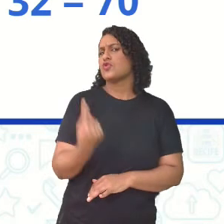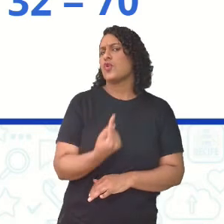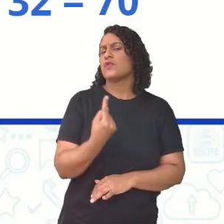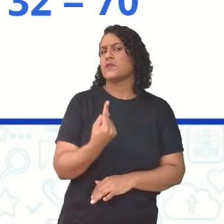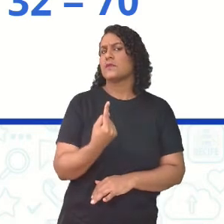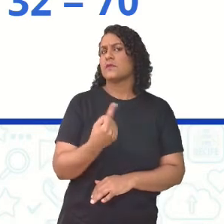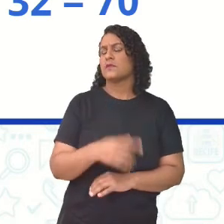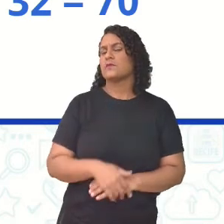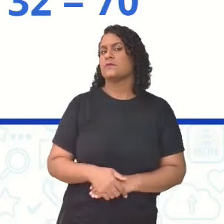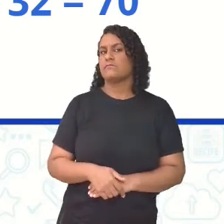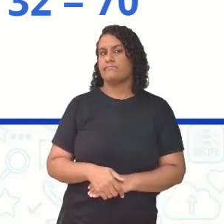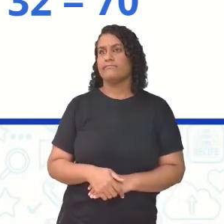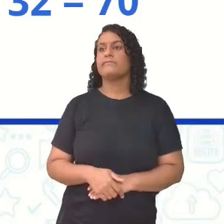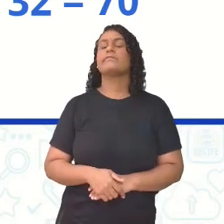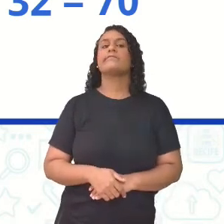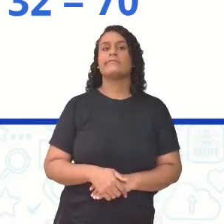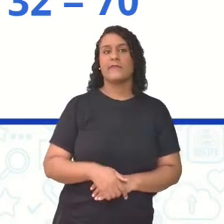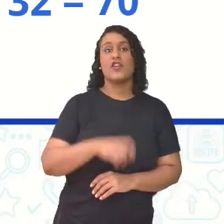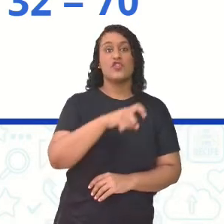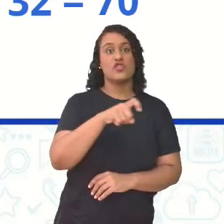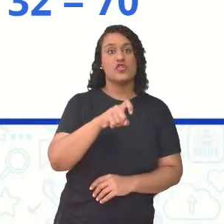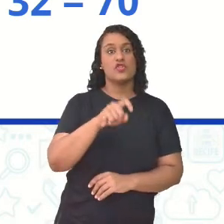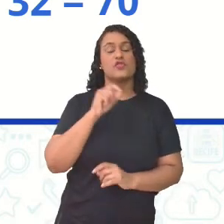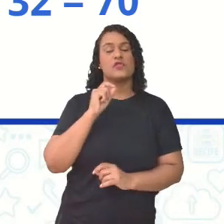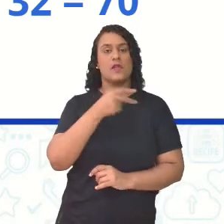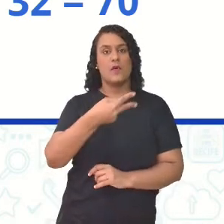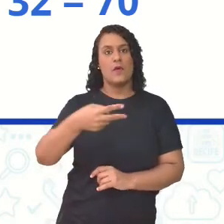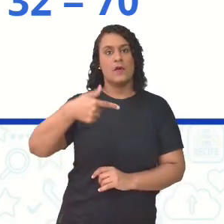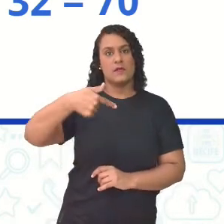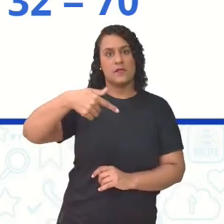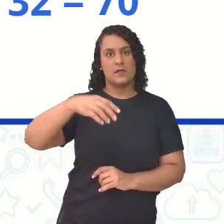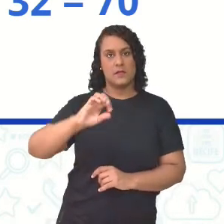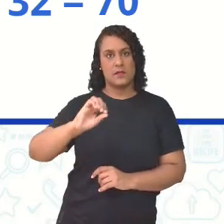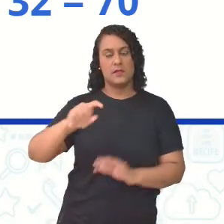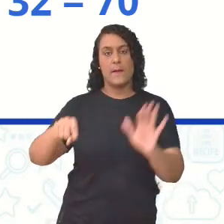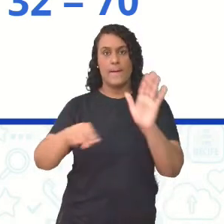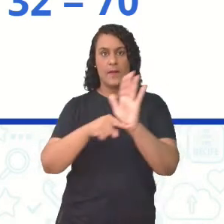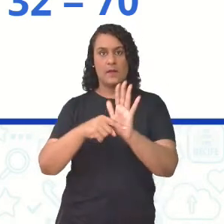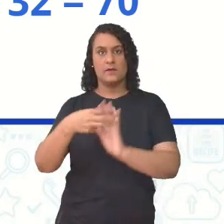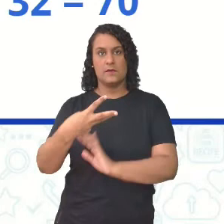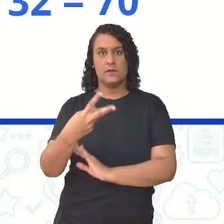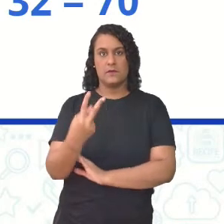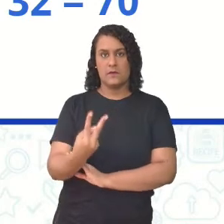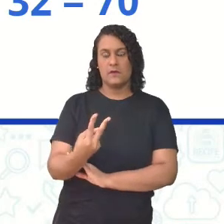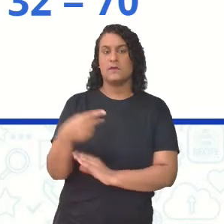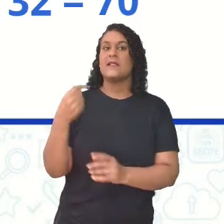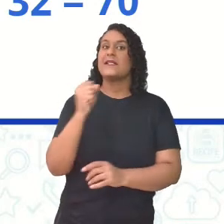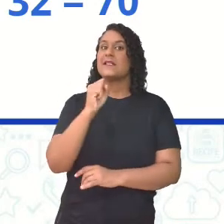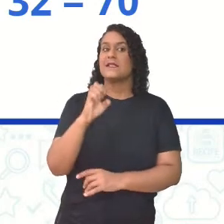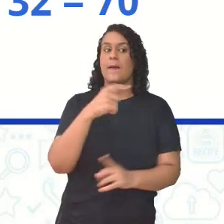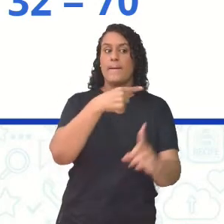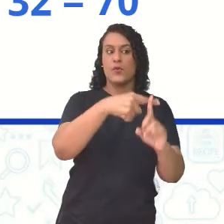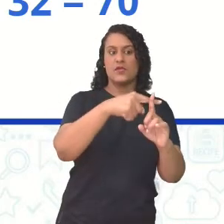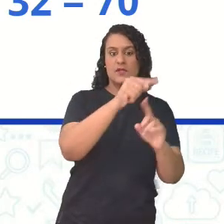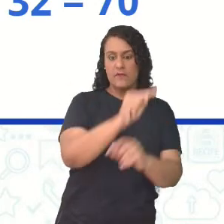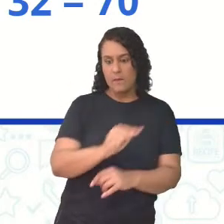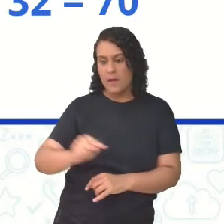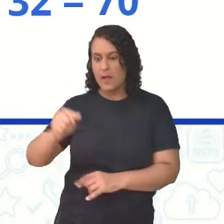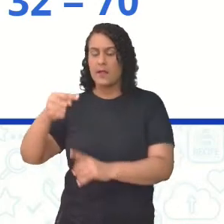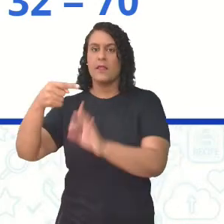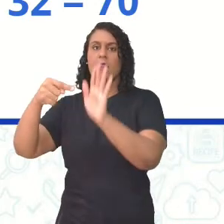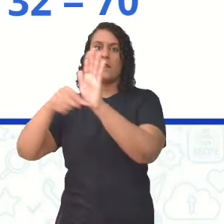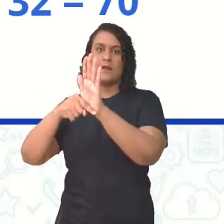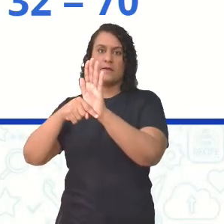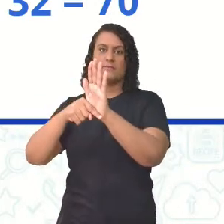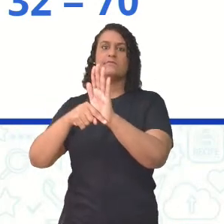o valor de x? X é 70 menos 32. Que está positivo, passa para o outro lado